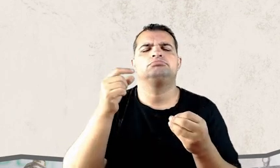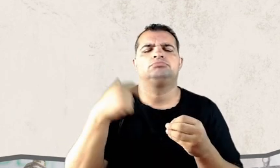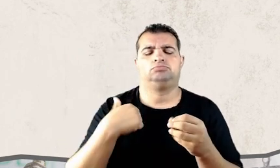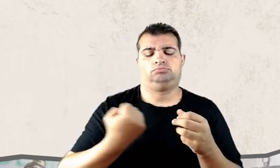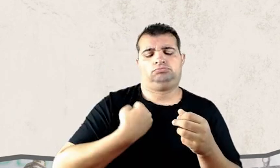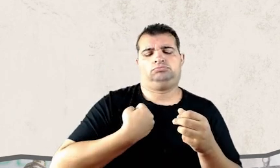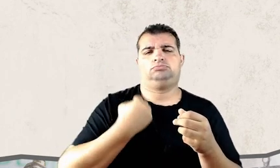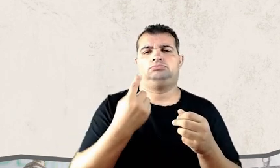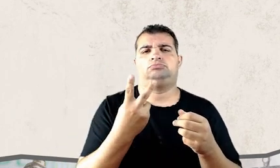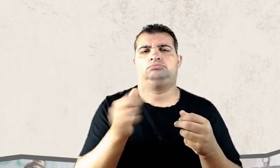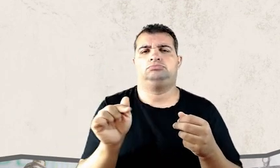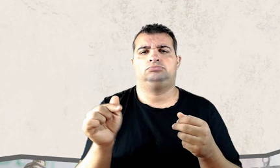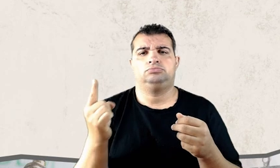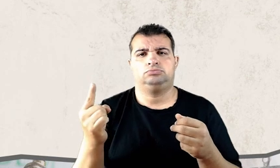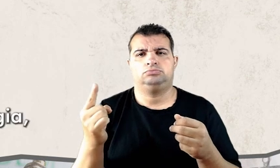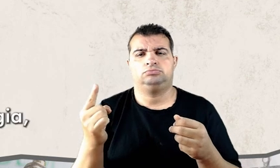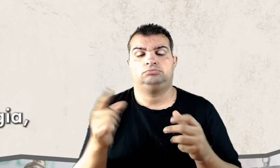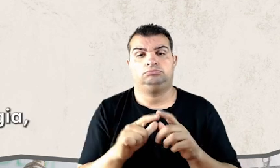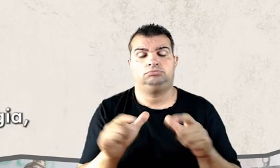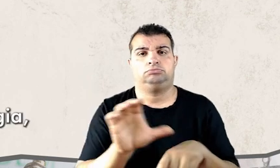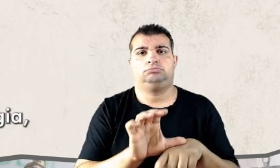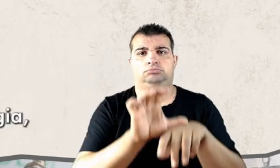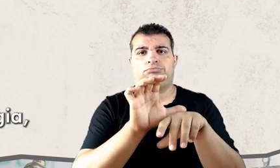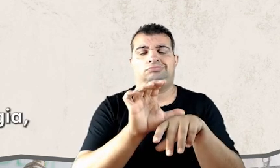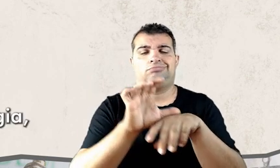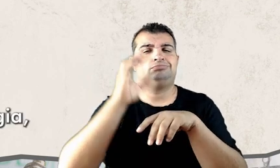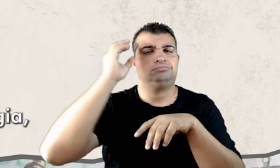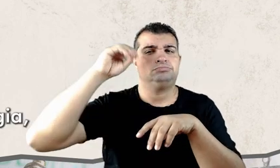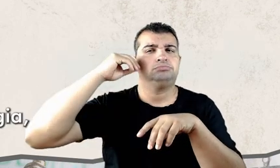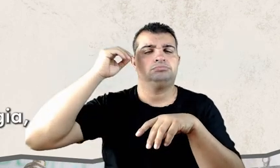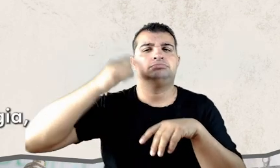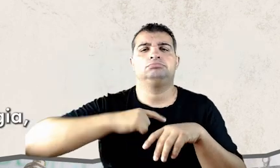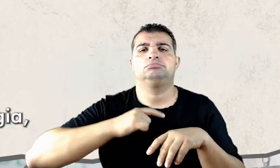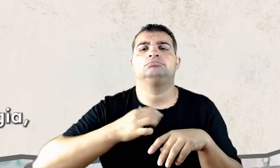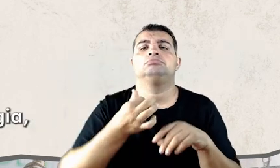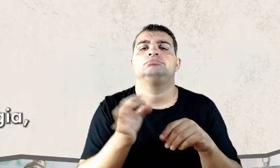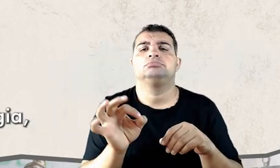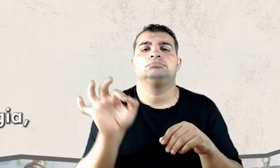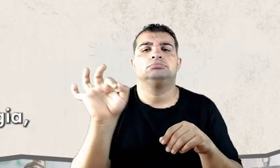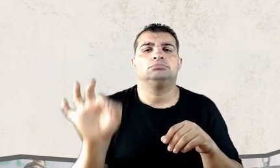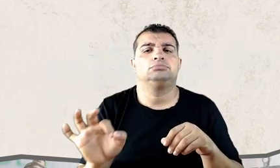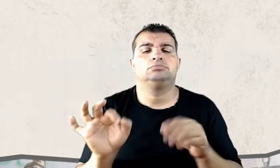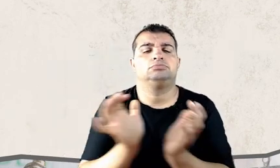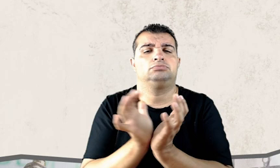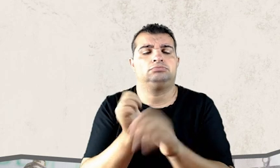eu sou número 2771, no maior conselho de psicologia que tinha 60% da categoria